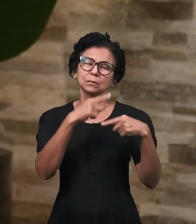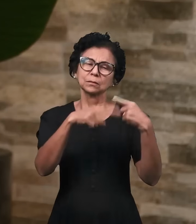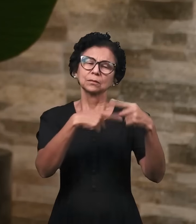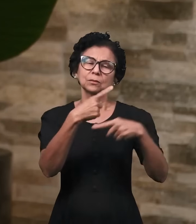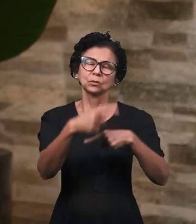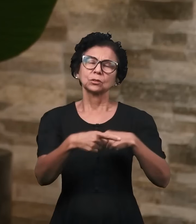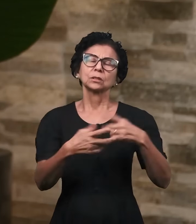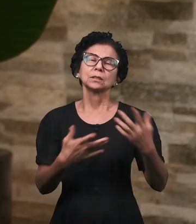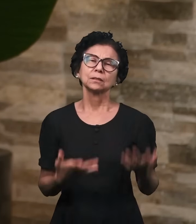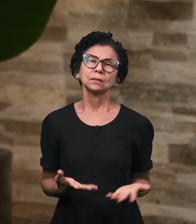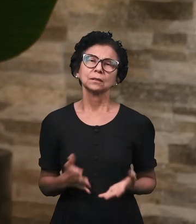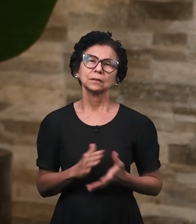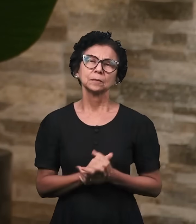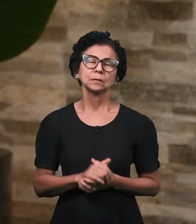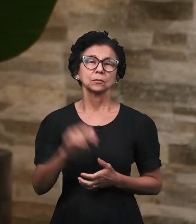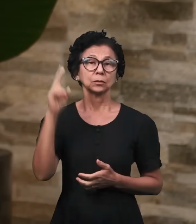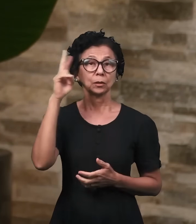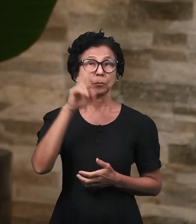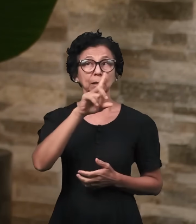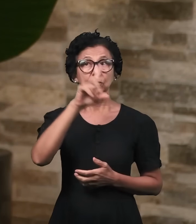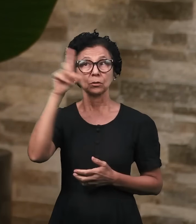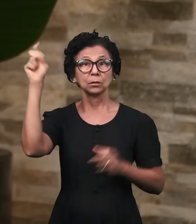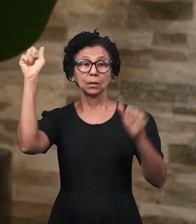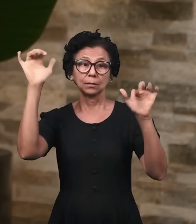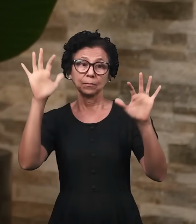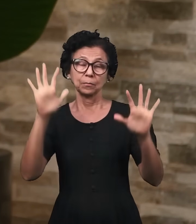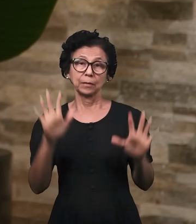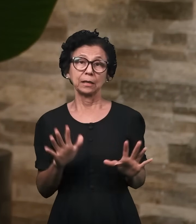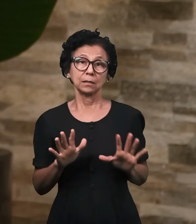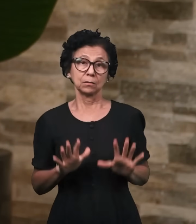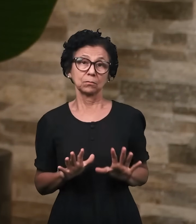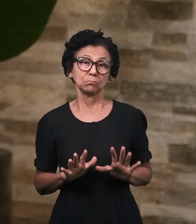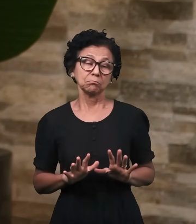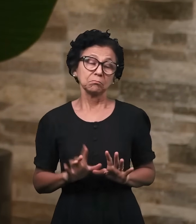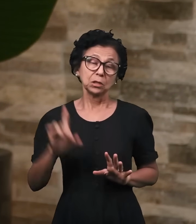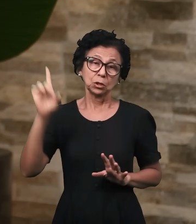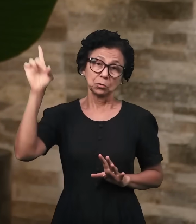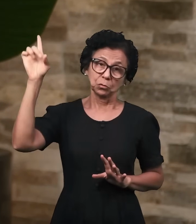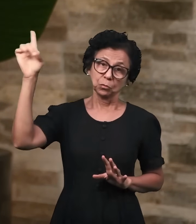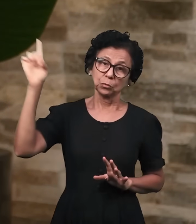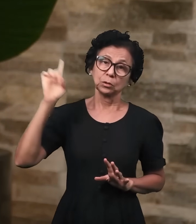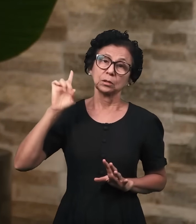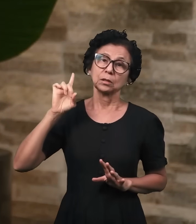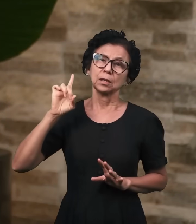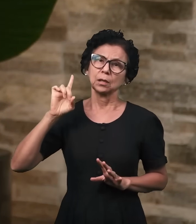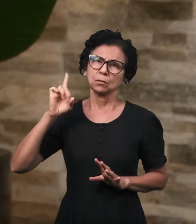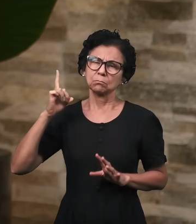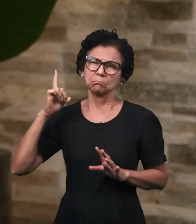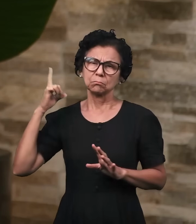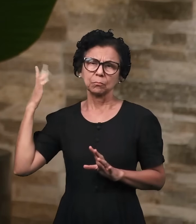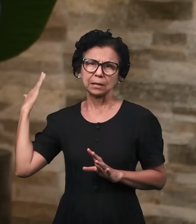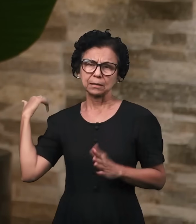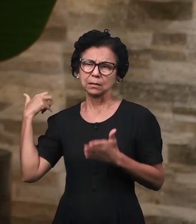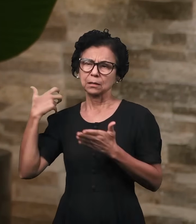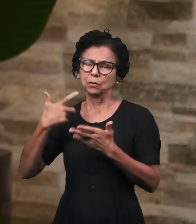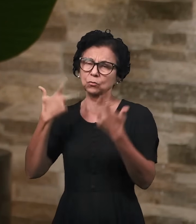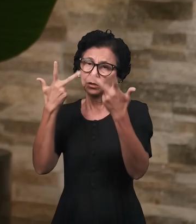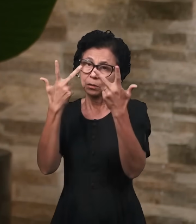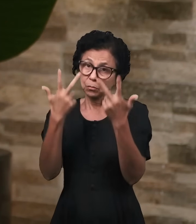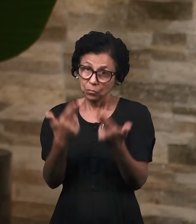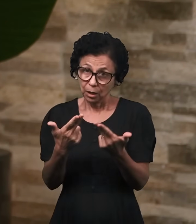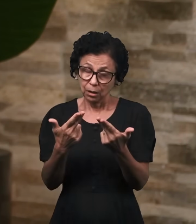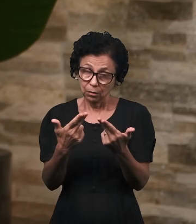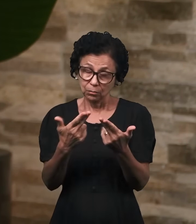tem feito por nós, mas como Deus, ele é imutável, ele abençoou os nossos pais, os nossos avós, segue